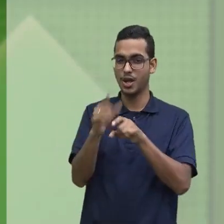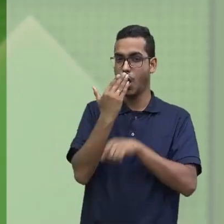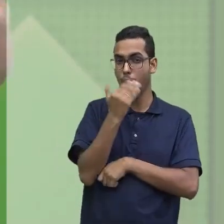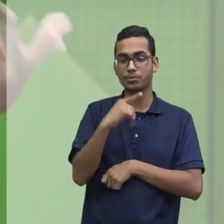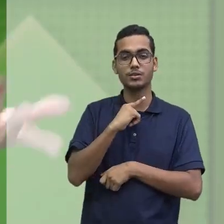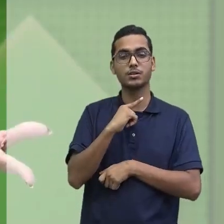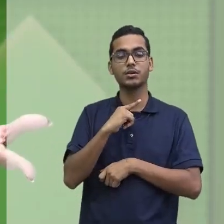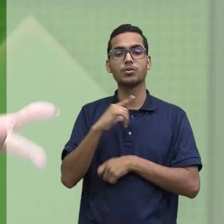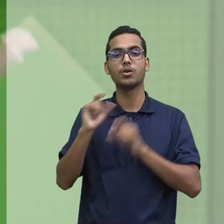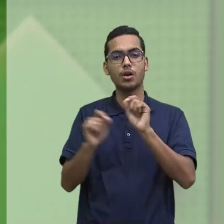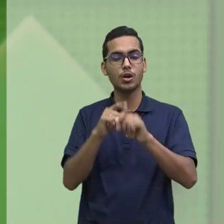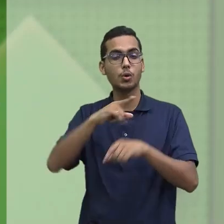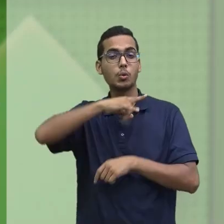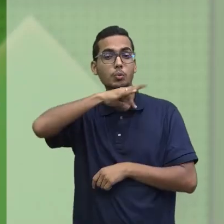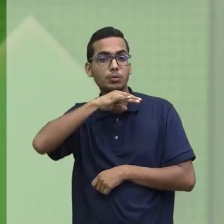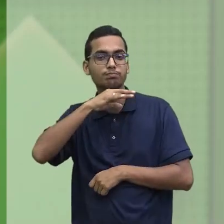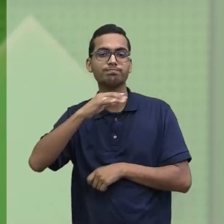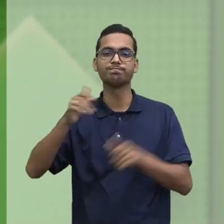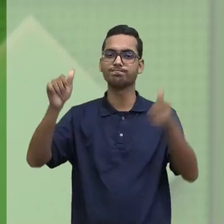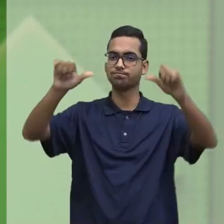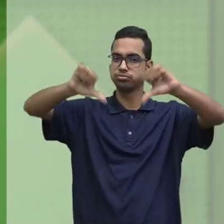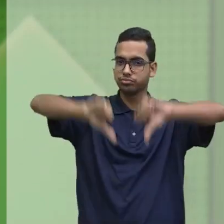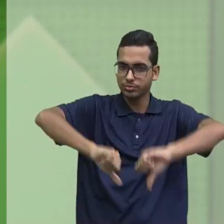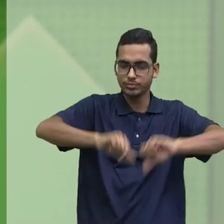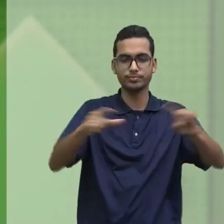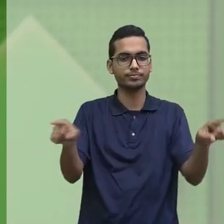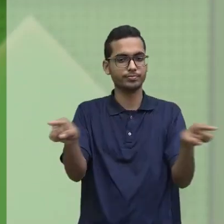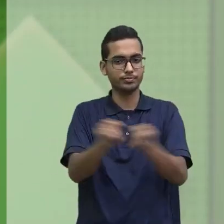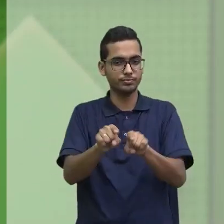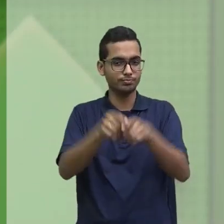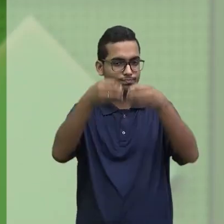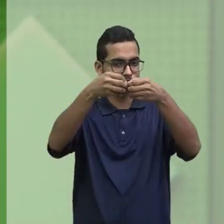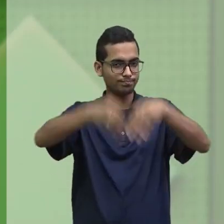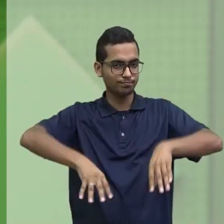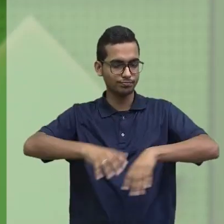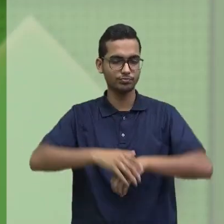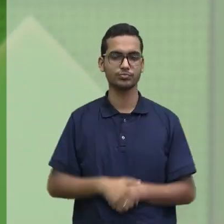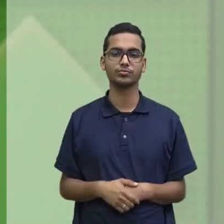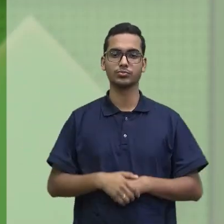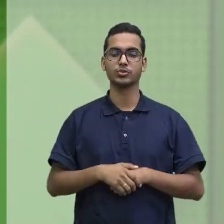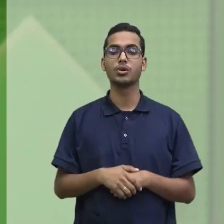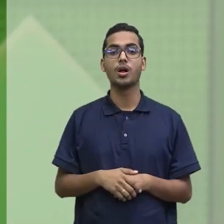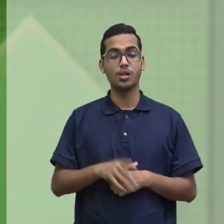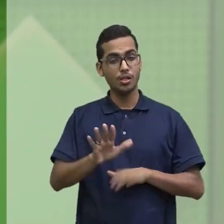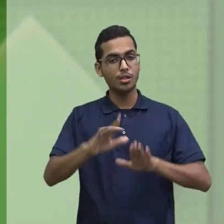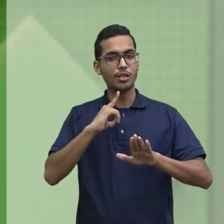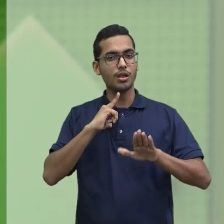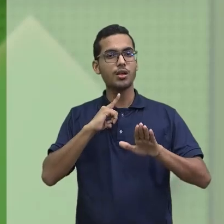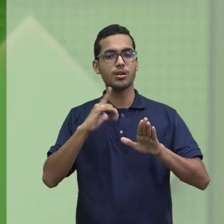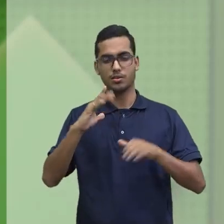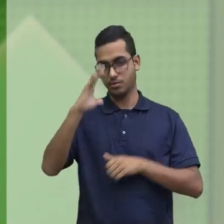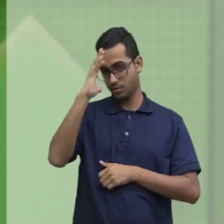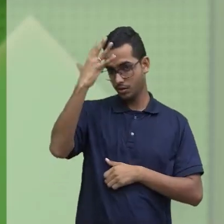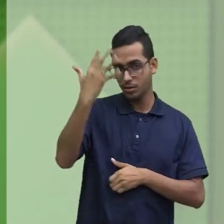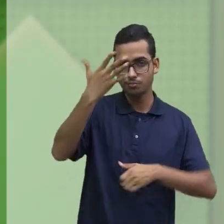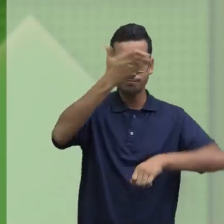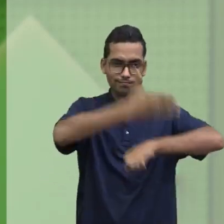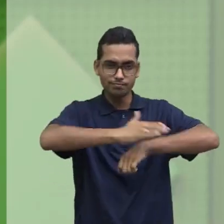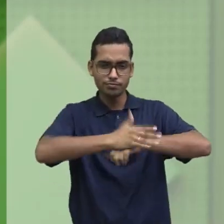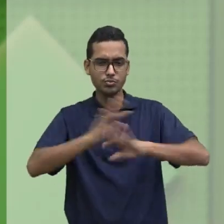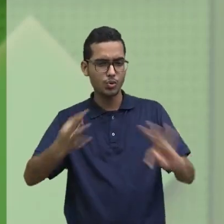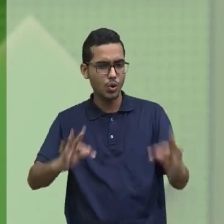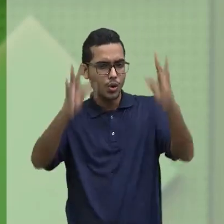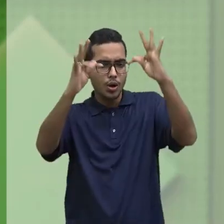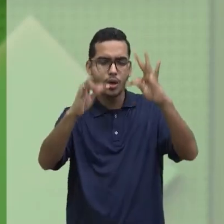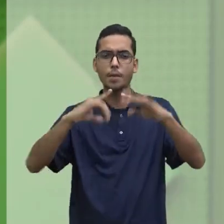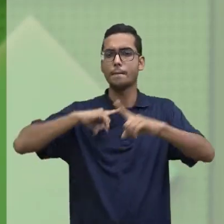problemas, né, que a gente pode resolver a partir, então, de soluções práticas, tecnológicas, né, evitando, então, esses produtos que